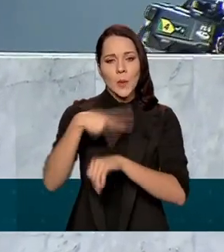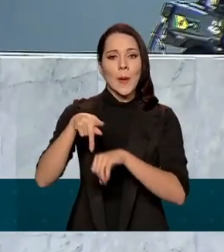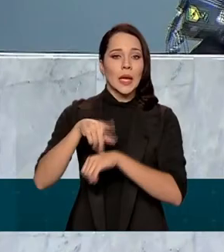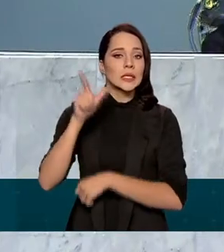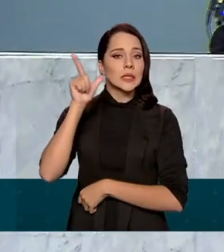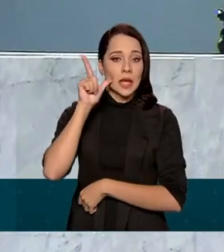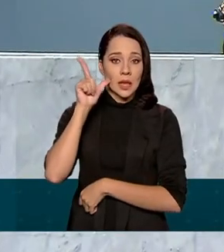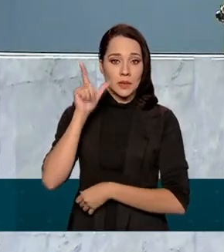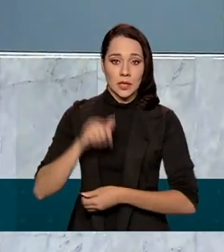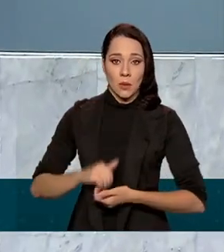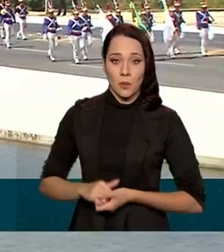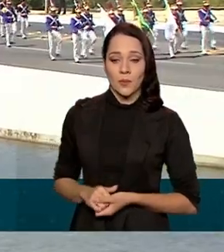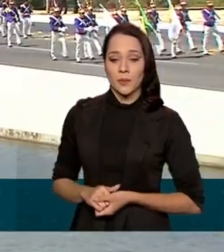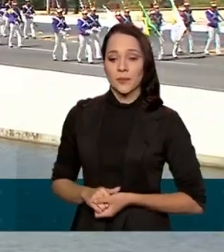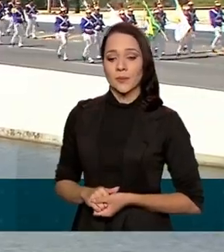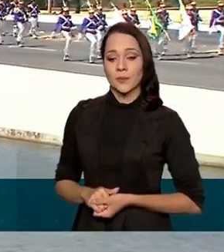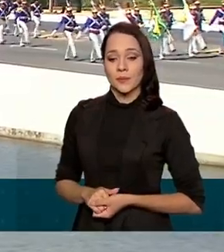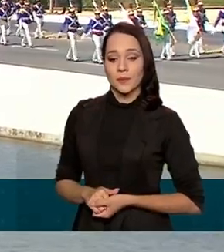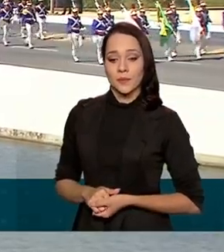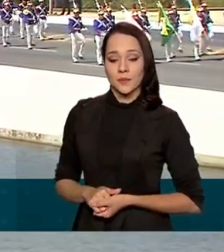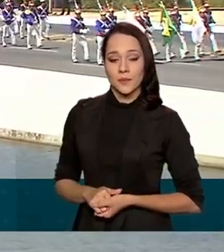Guiné-Bissau.